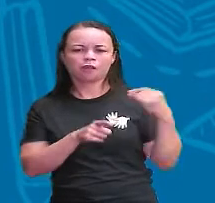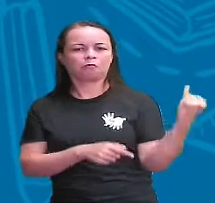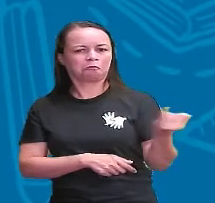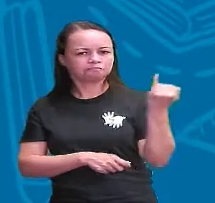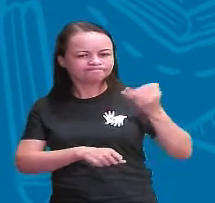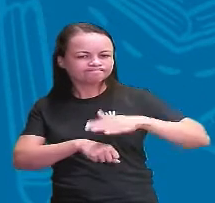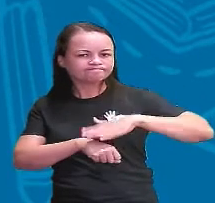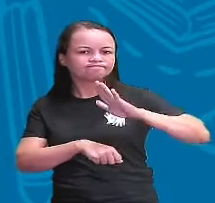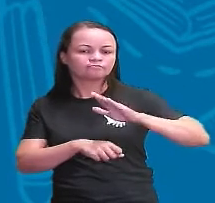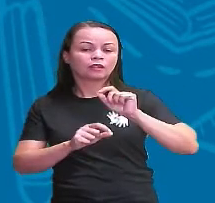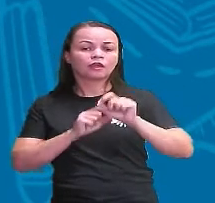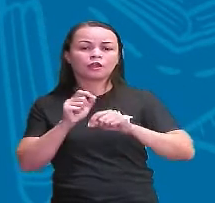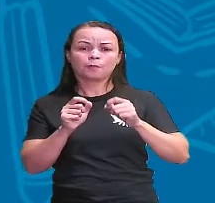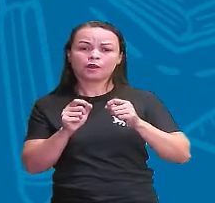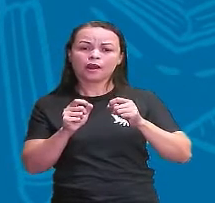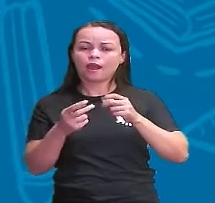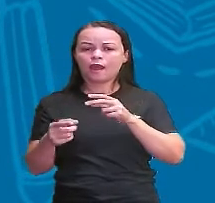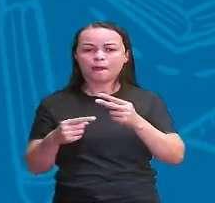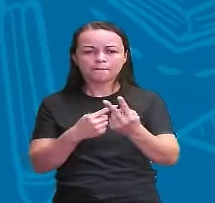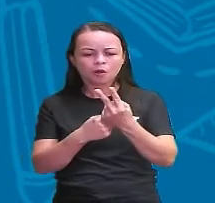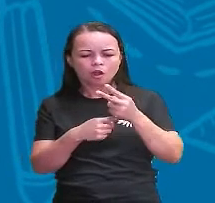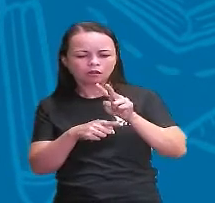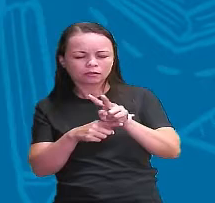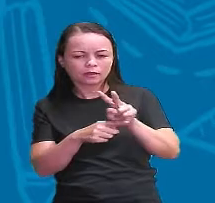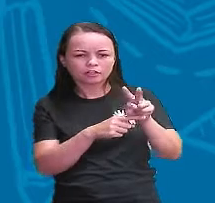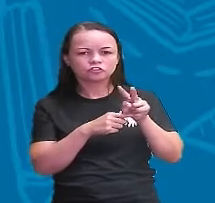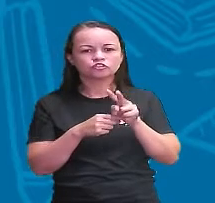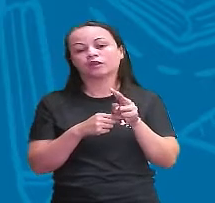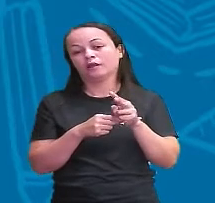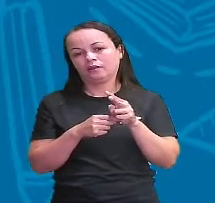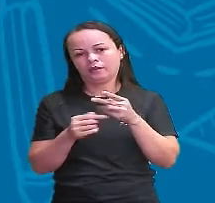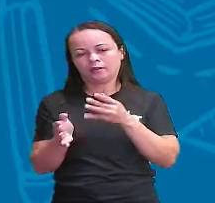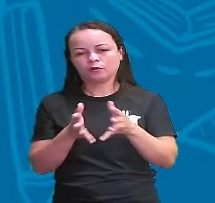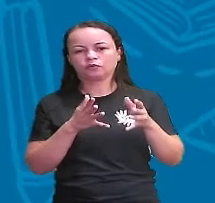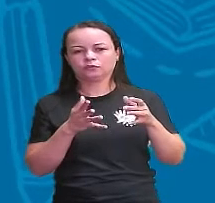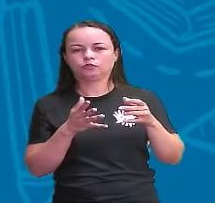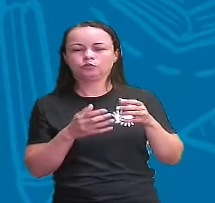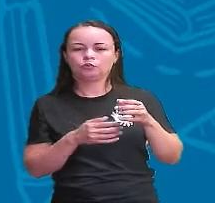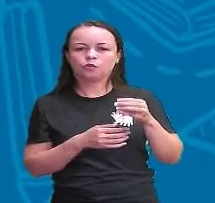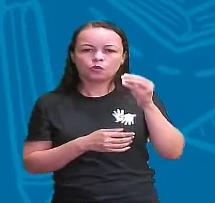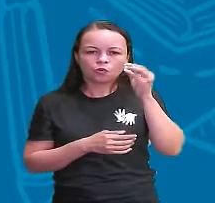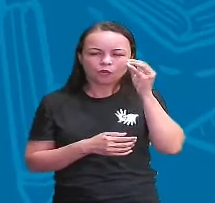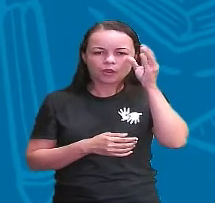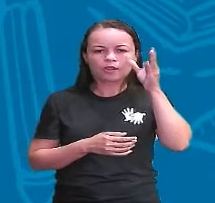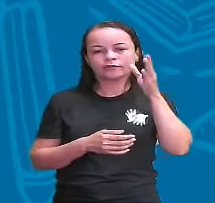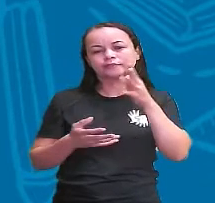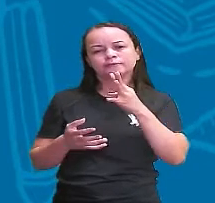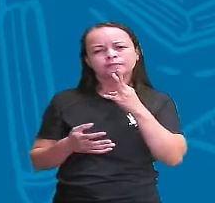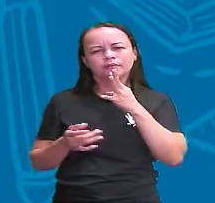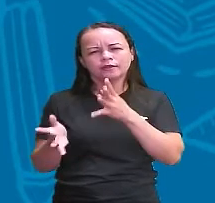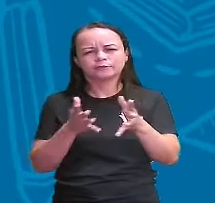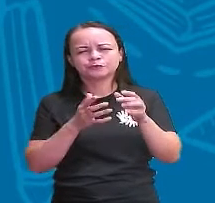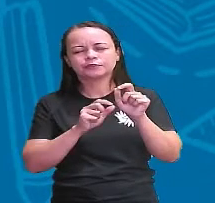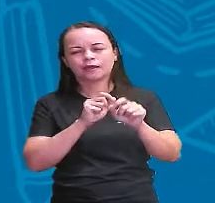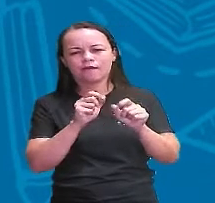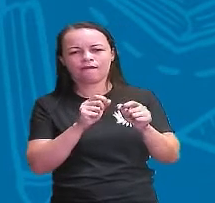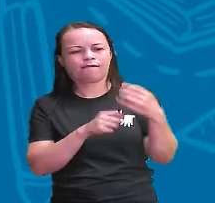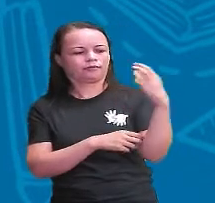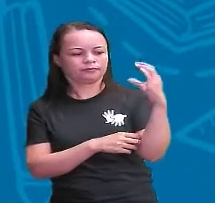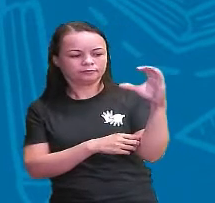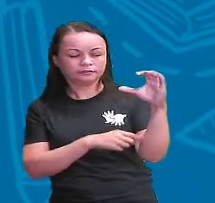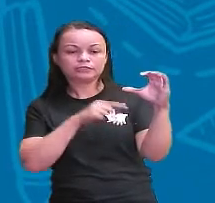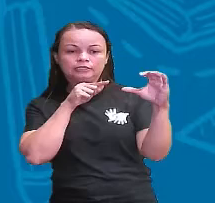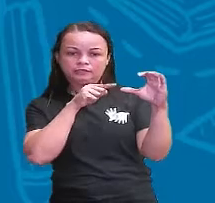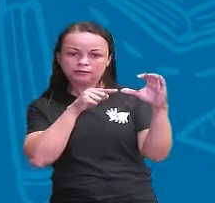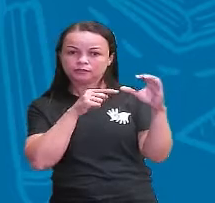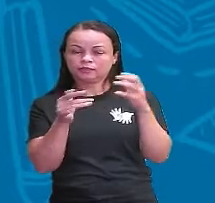A partir do conhecimento científico, né, a partir do conhecimento da ciência, nós, seres humanos, conseguimos